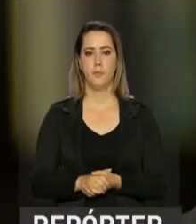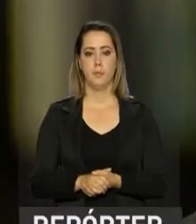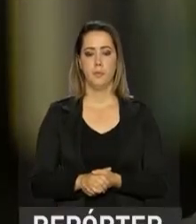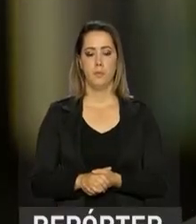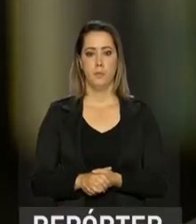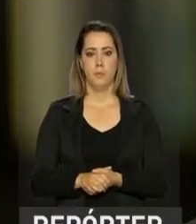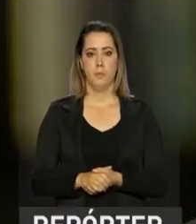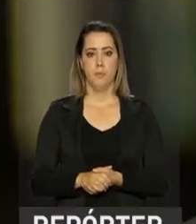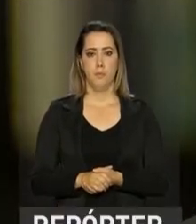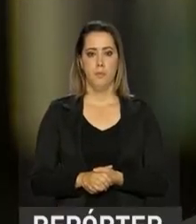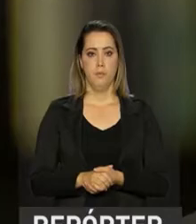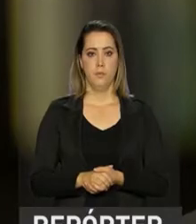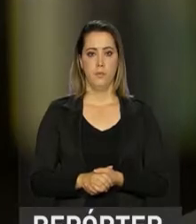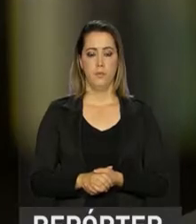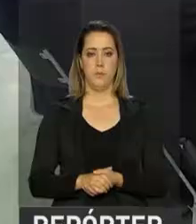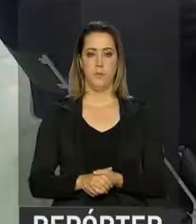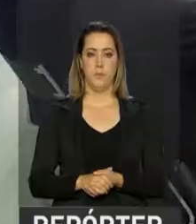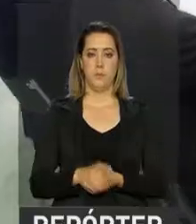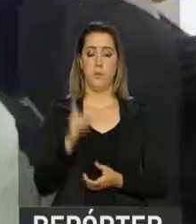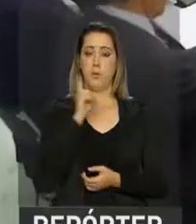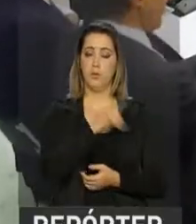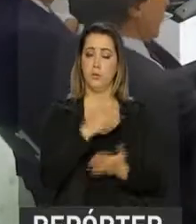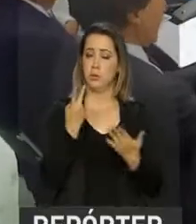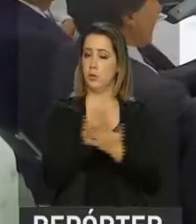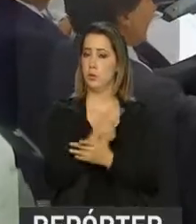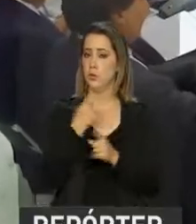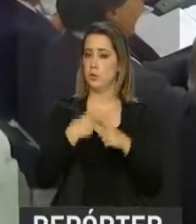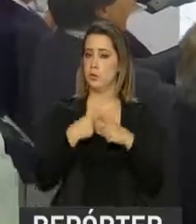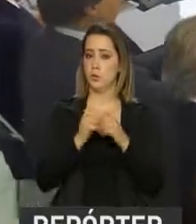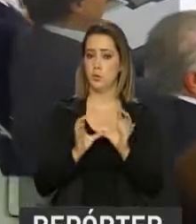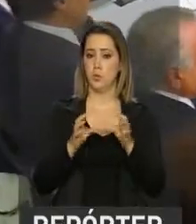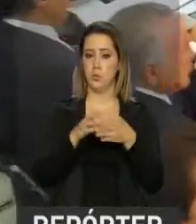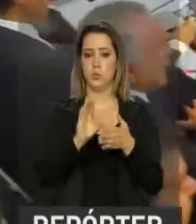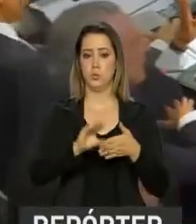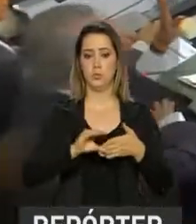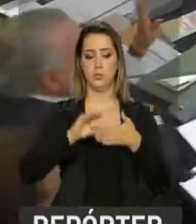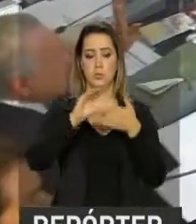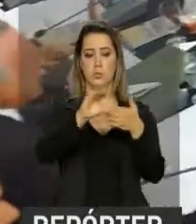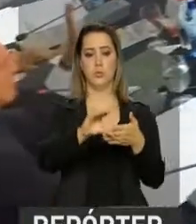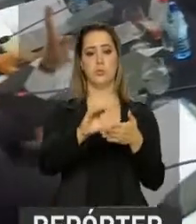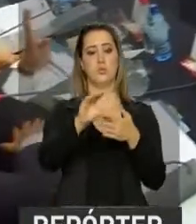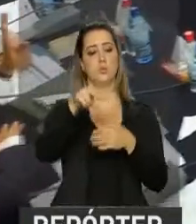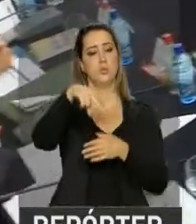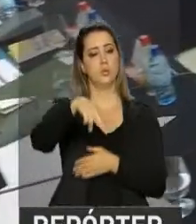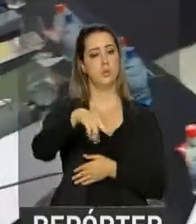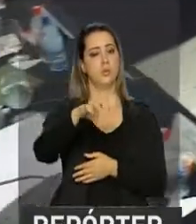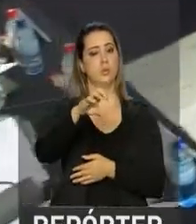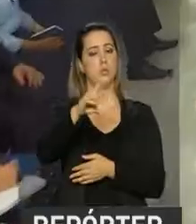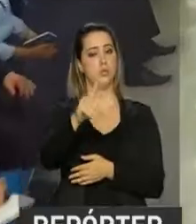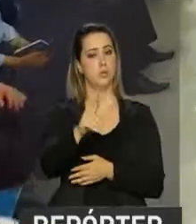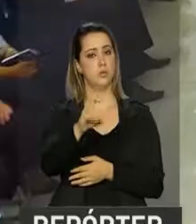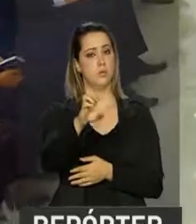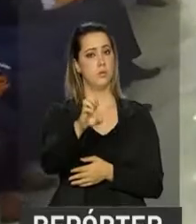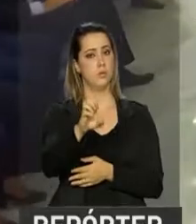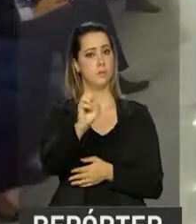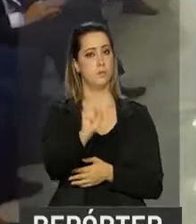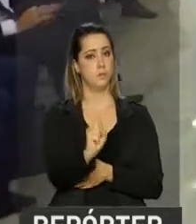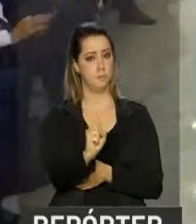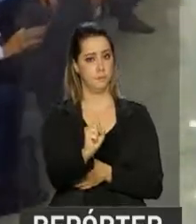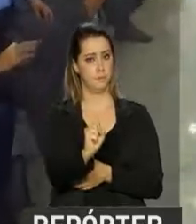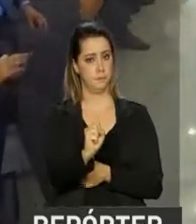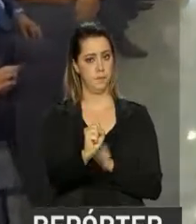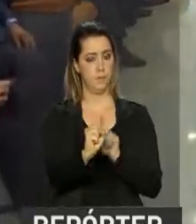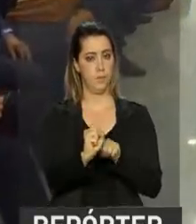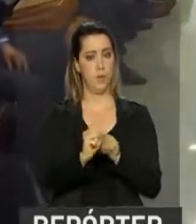esse processo foi conduzido pelo conselho nacional de desenvolvimento econômico e social este